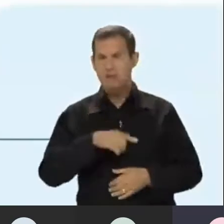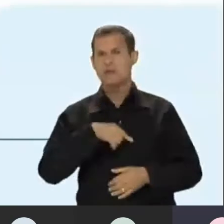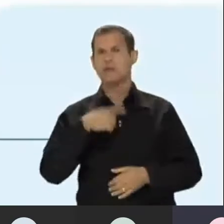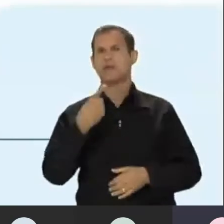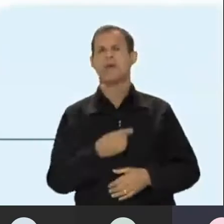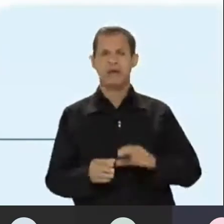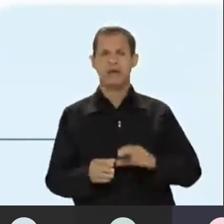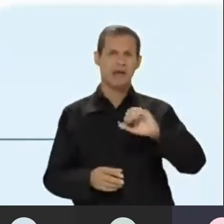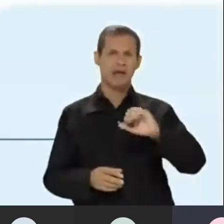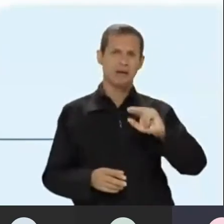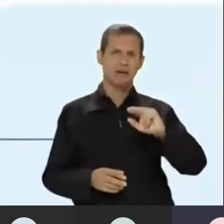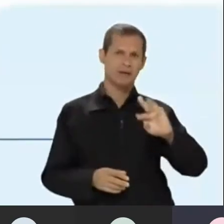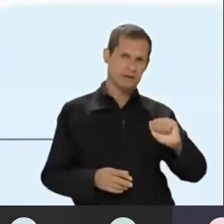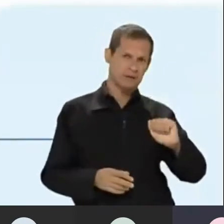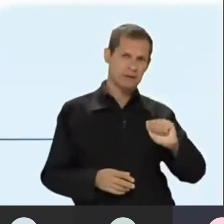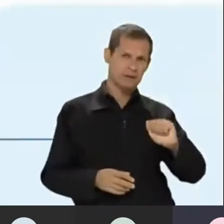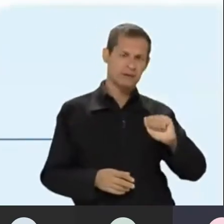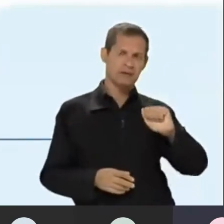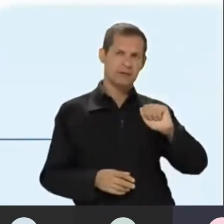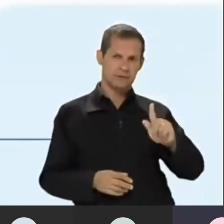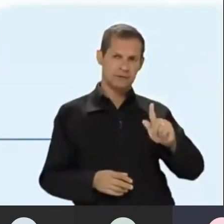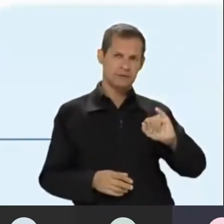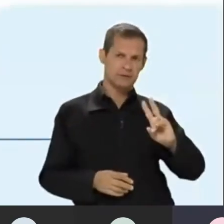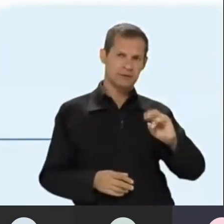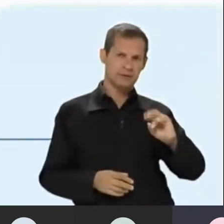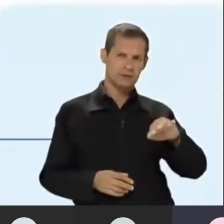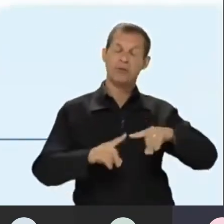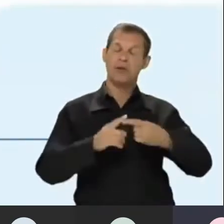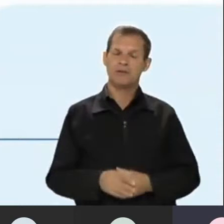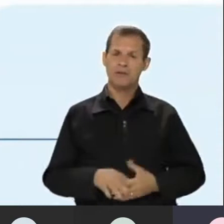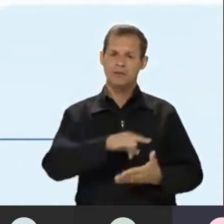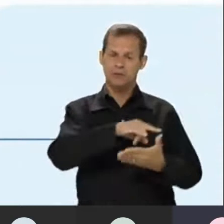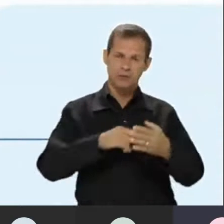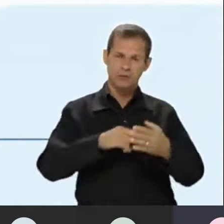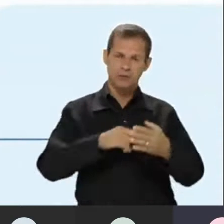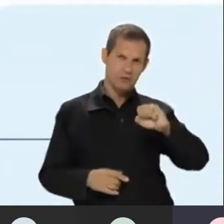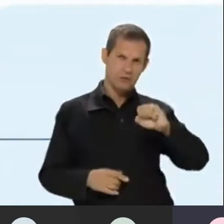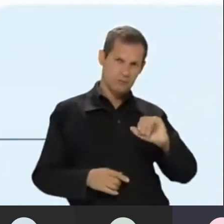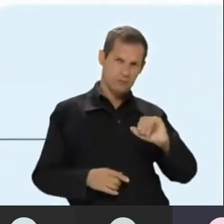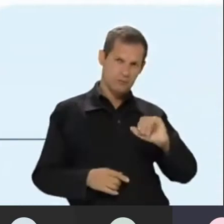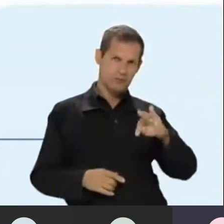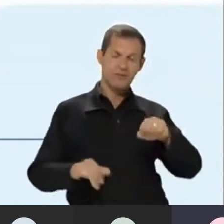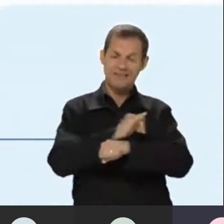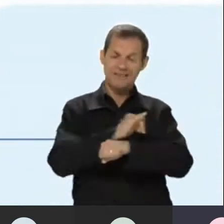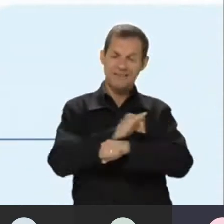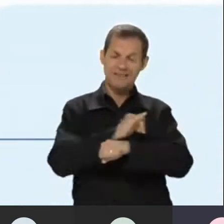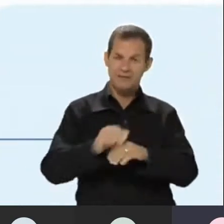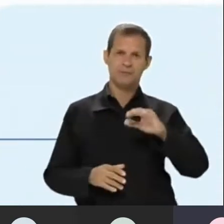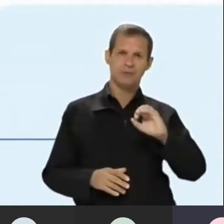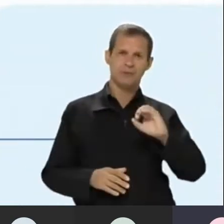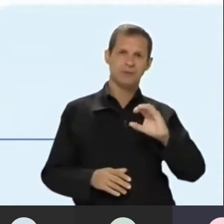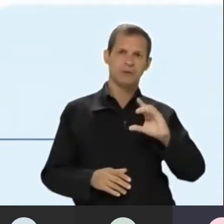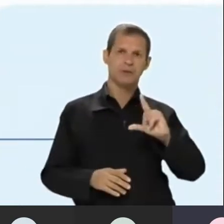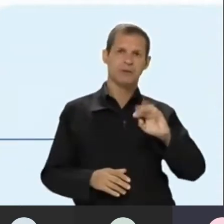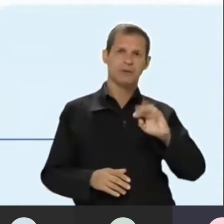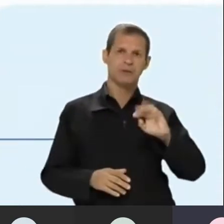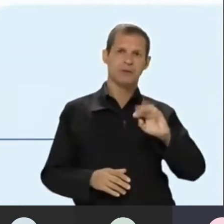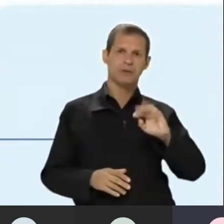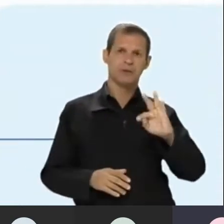aí a gente tem a nossa carta de Givone, que está levando em consideração tanto a carta psicométrica como essas estratégias